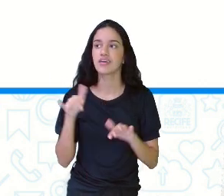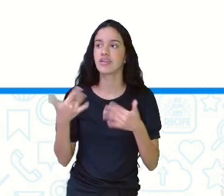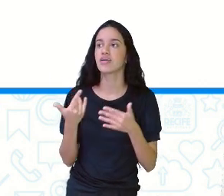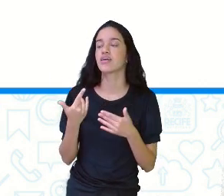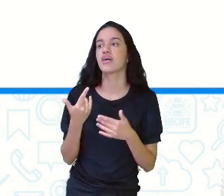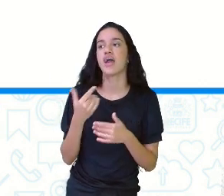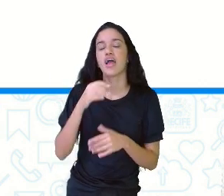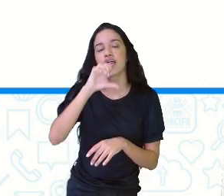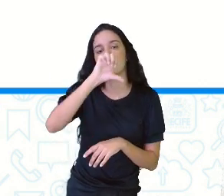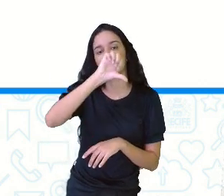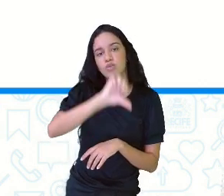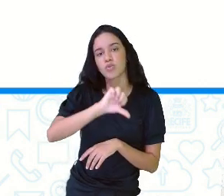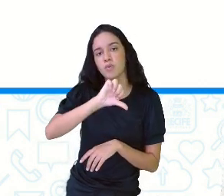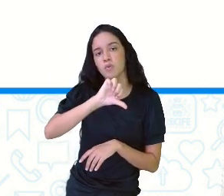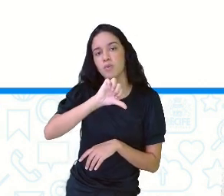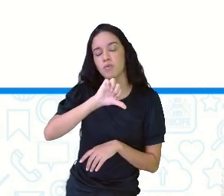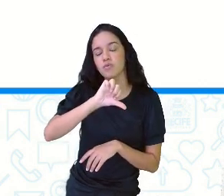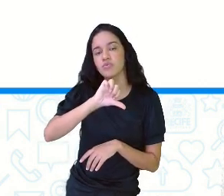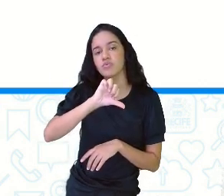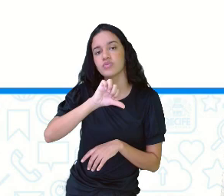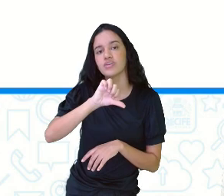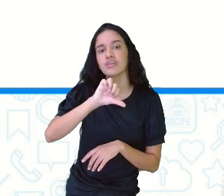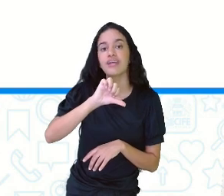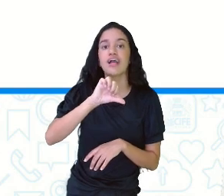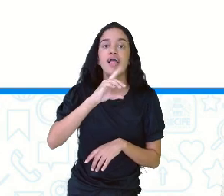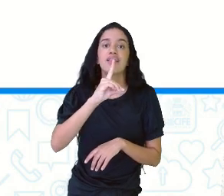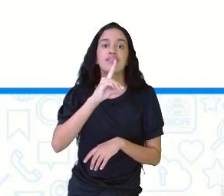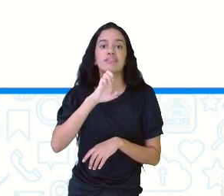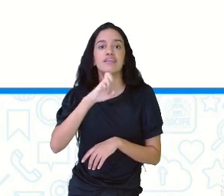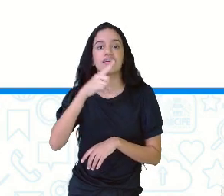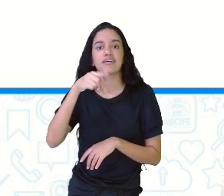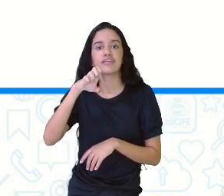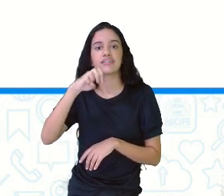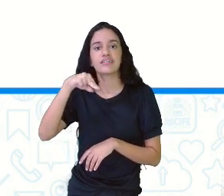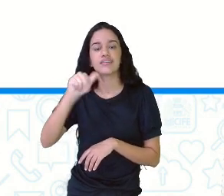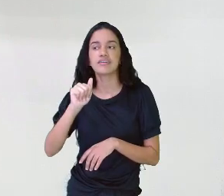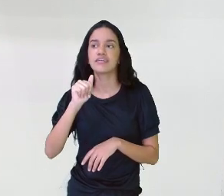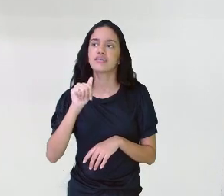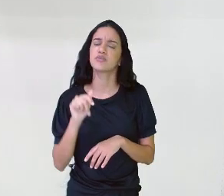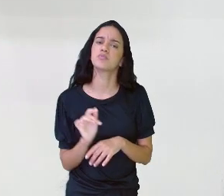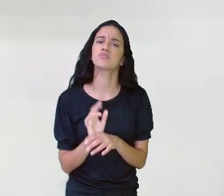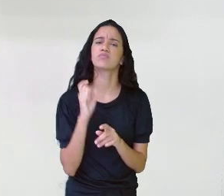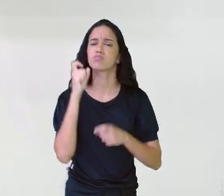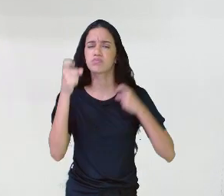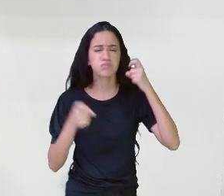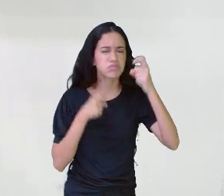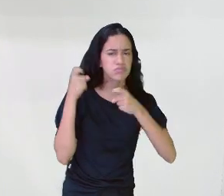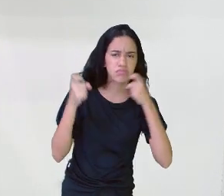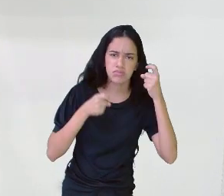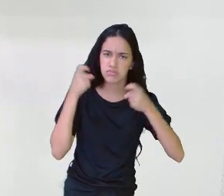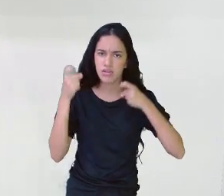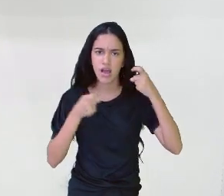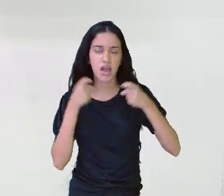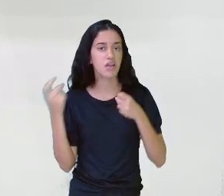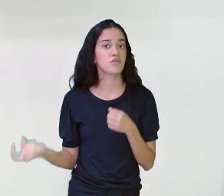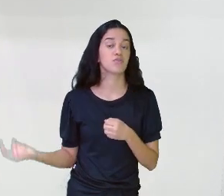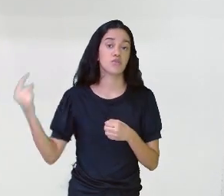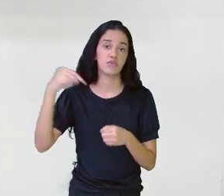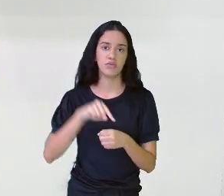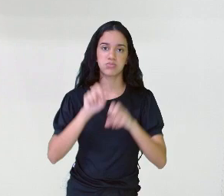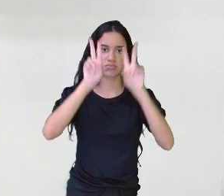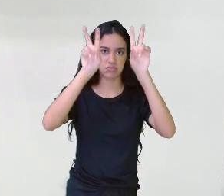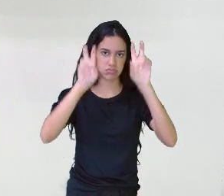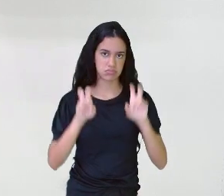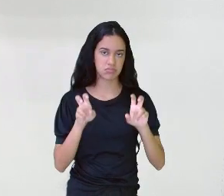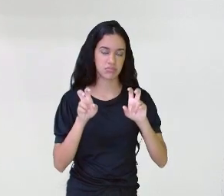aqui era o 9, que vale a 9 dezenas ou 90 unidades. Não se preocupe, eu vou voltar com esse assunto,